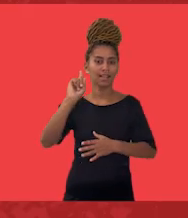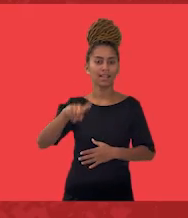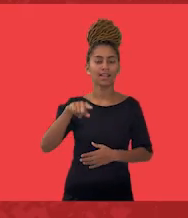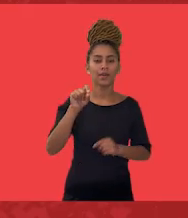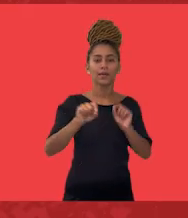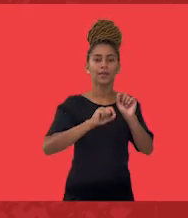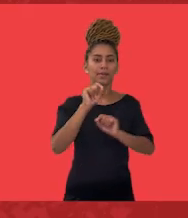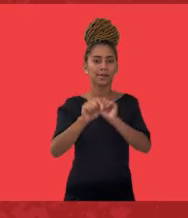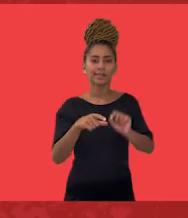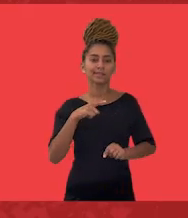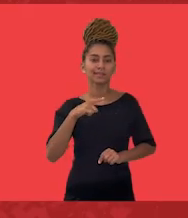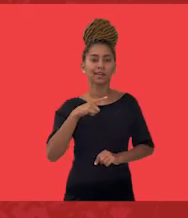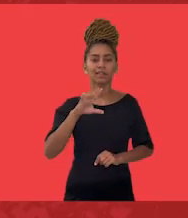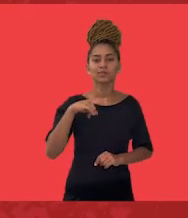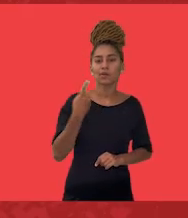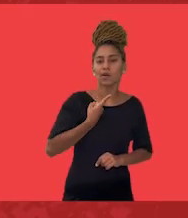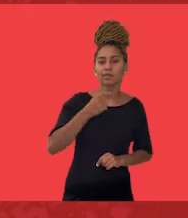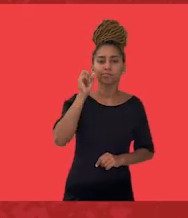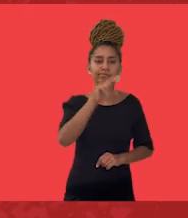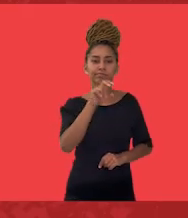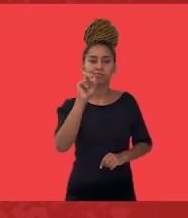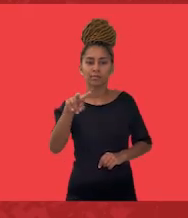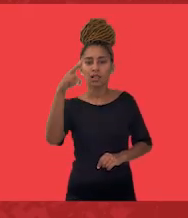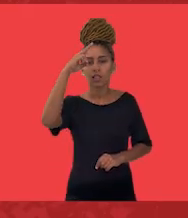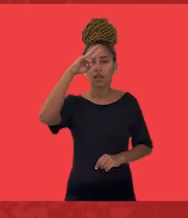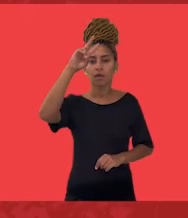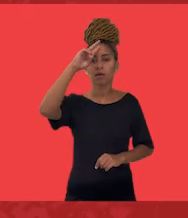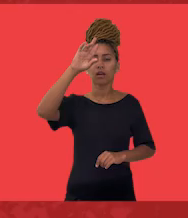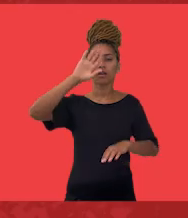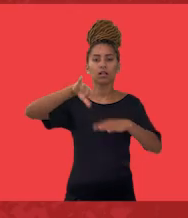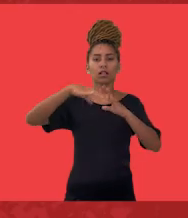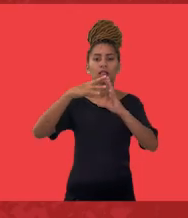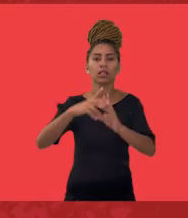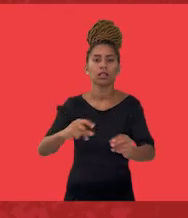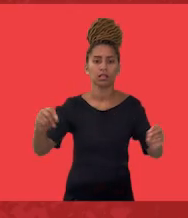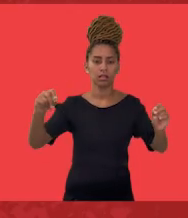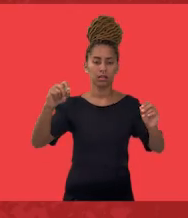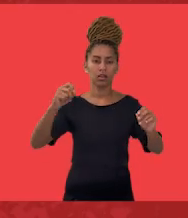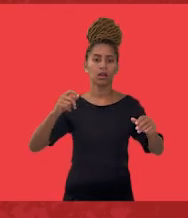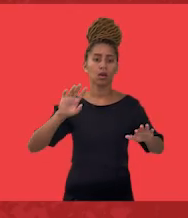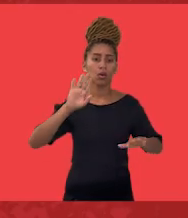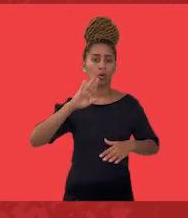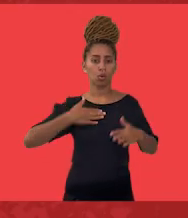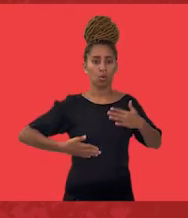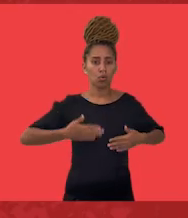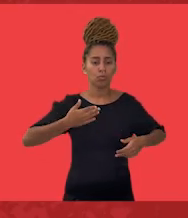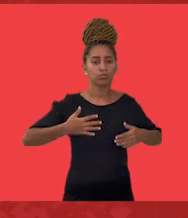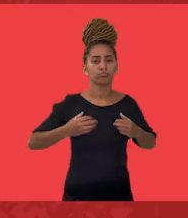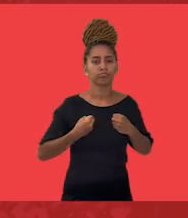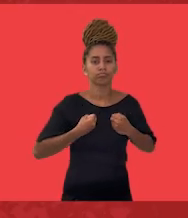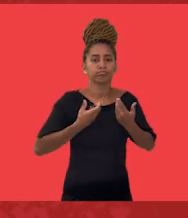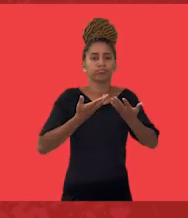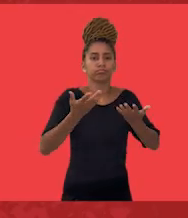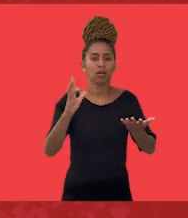de descaminhos, deformidades e ocultações. Aí então, a